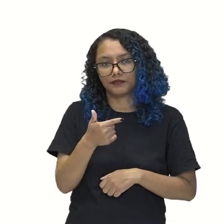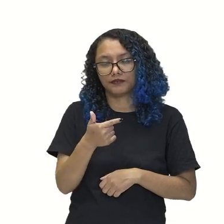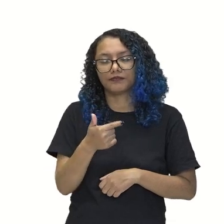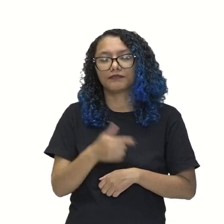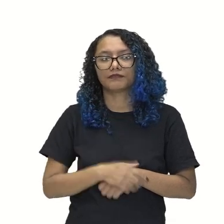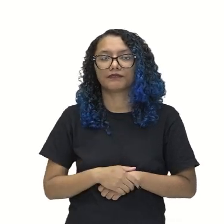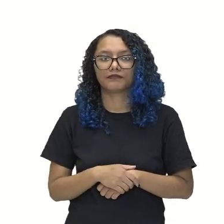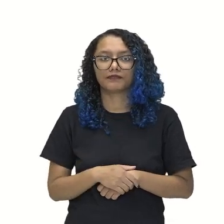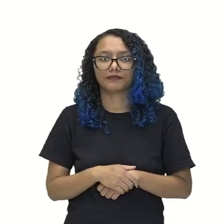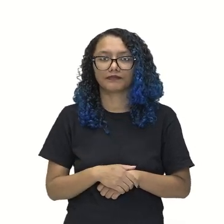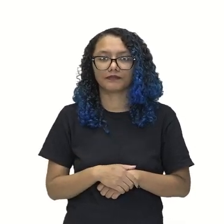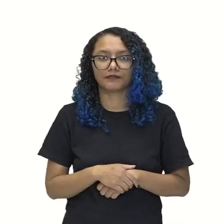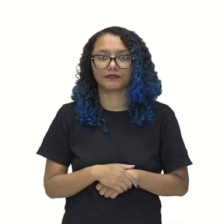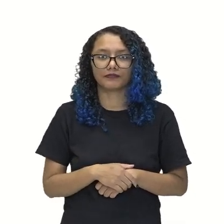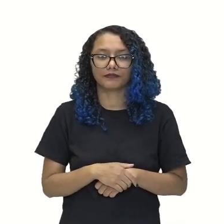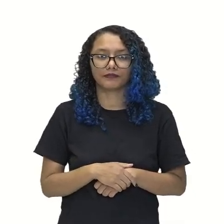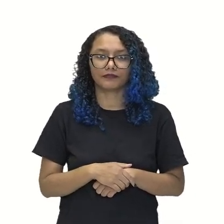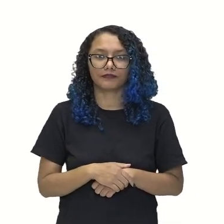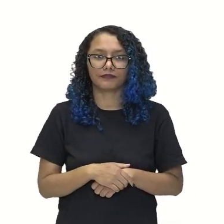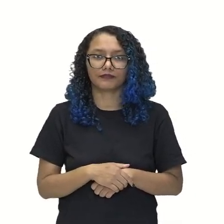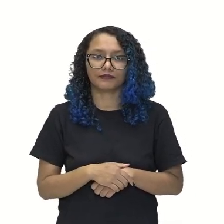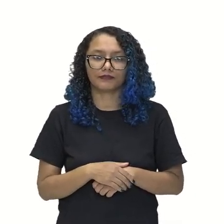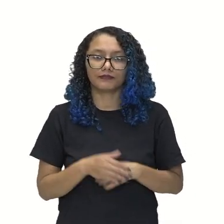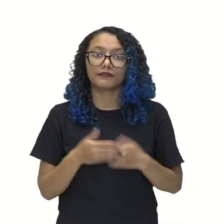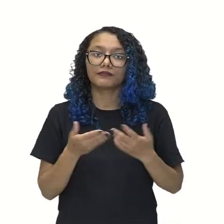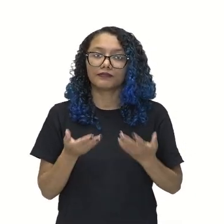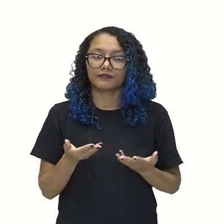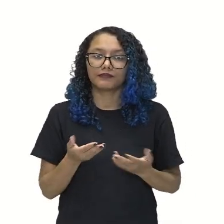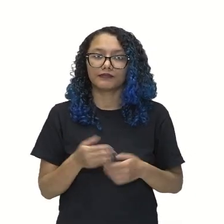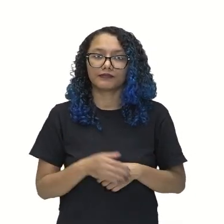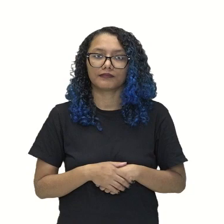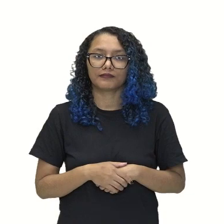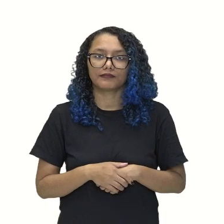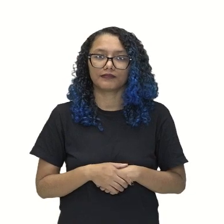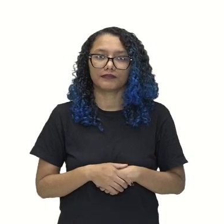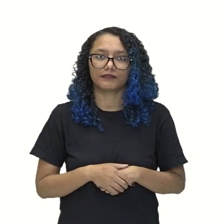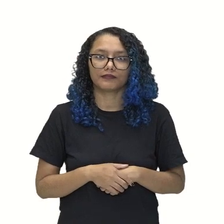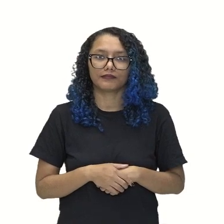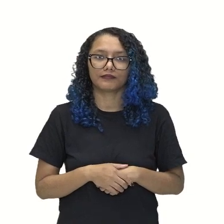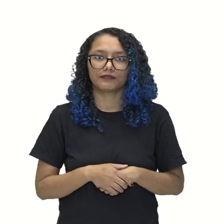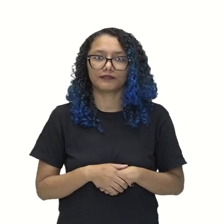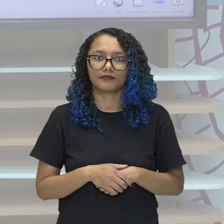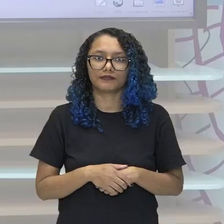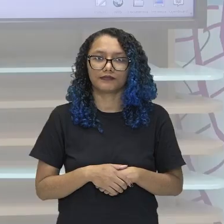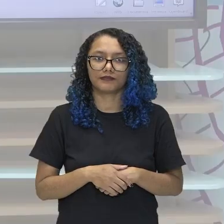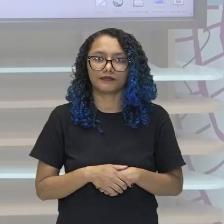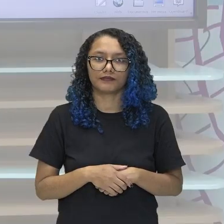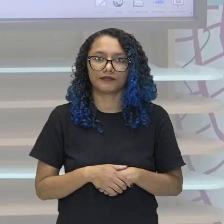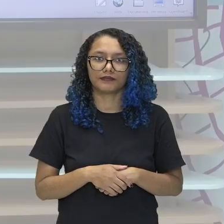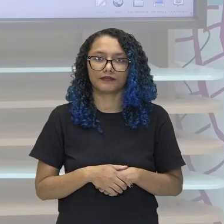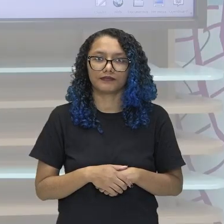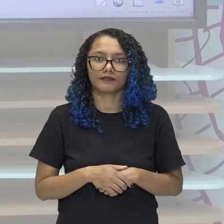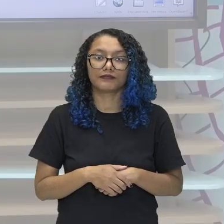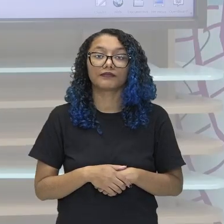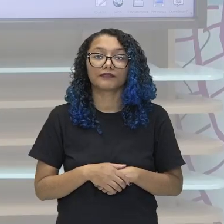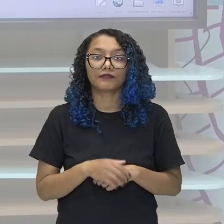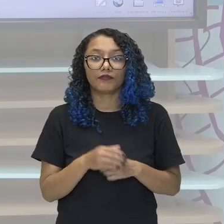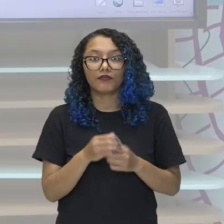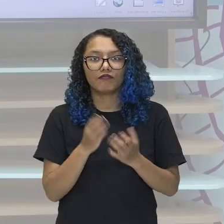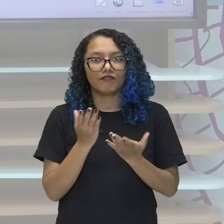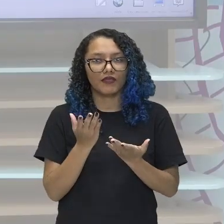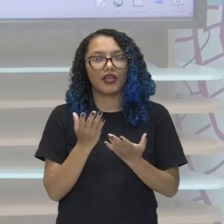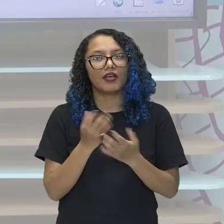rodas. E aí nós chegamos à situação da modelagem do sistema,